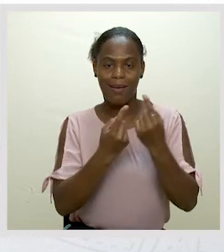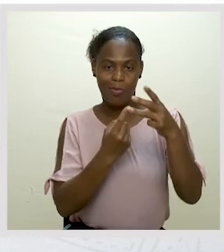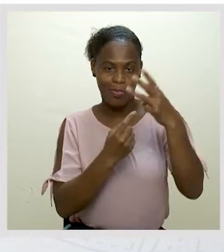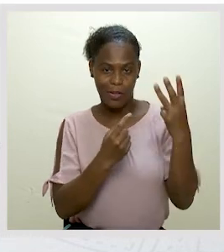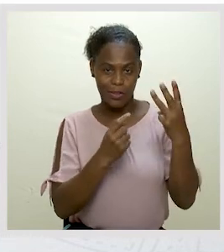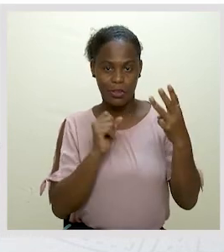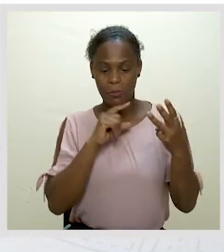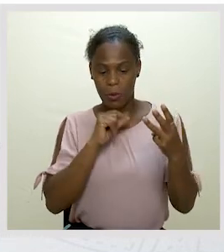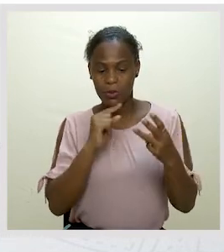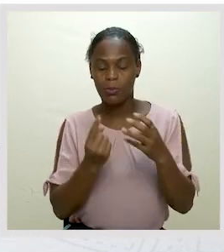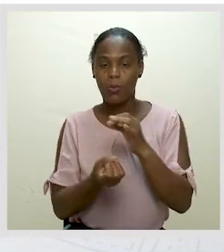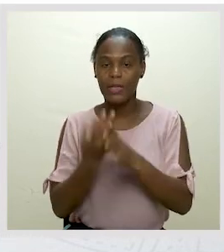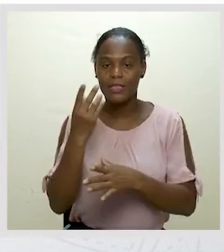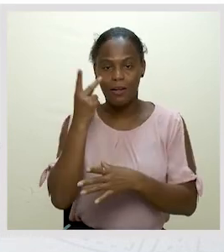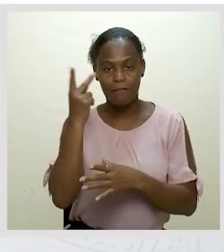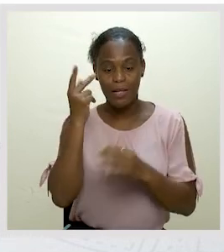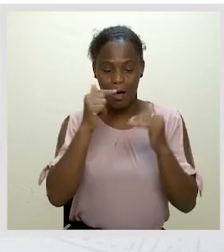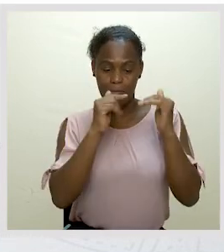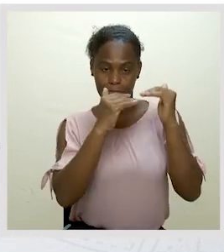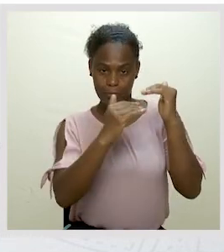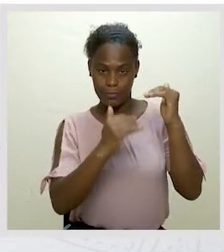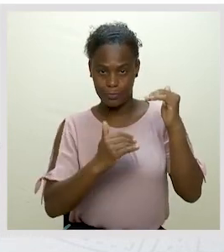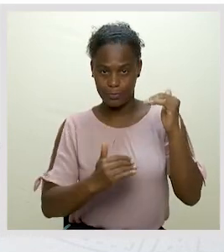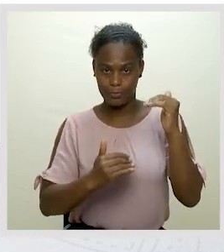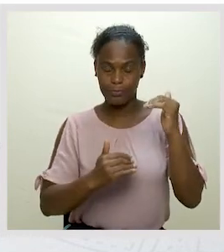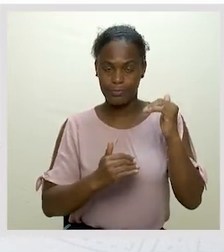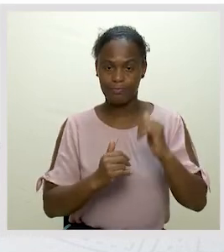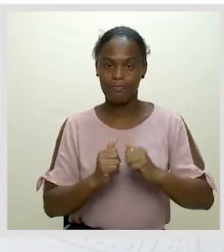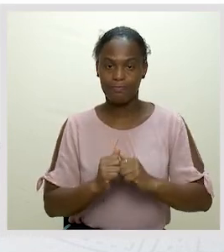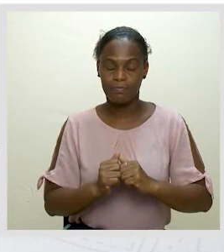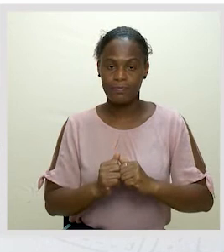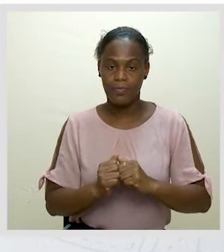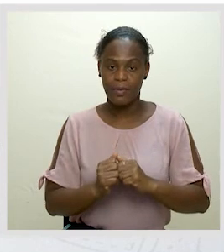hipóteses sobre a origem da vida abaixo indicadas.